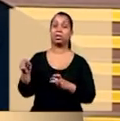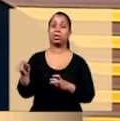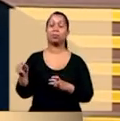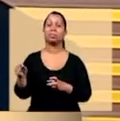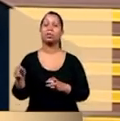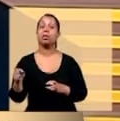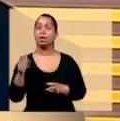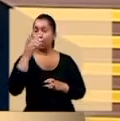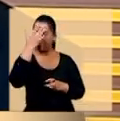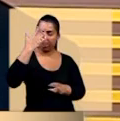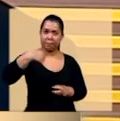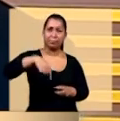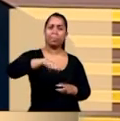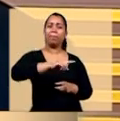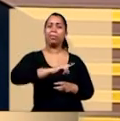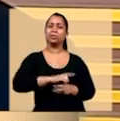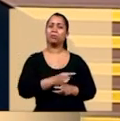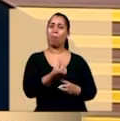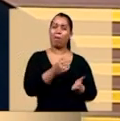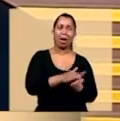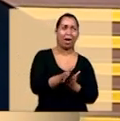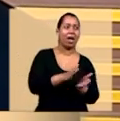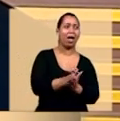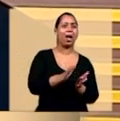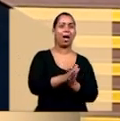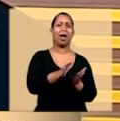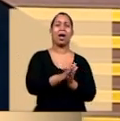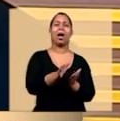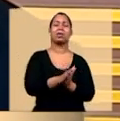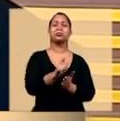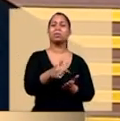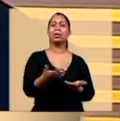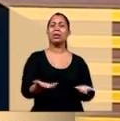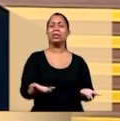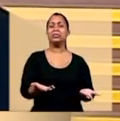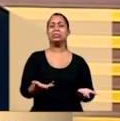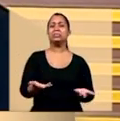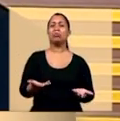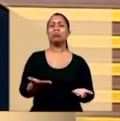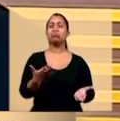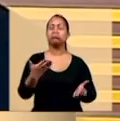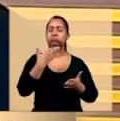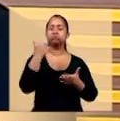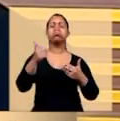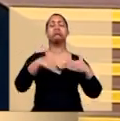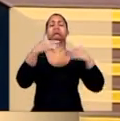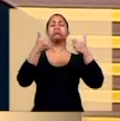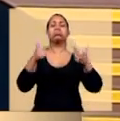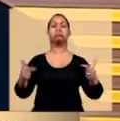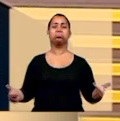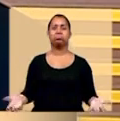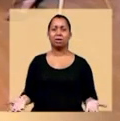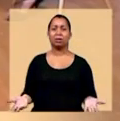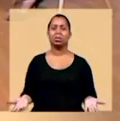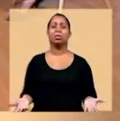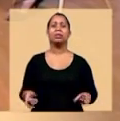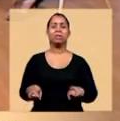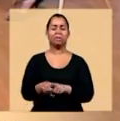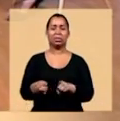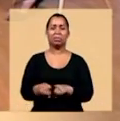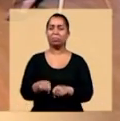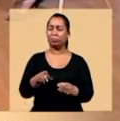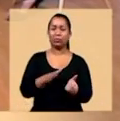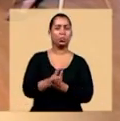o custo com o pessoal e com é investimento, porque senão ele não tem a produção. E o custo que ele pode ter das